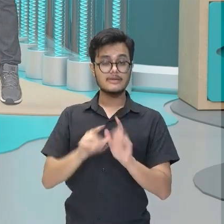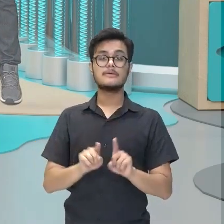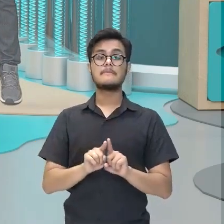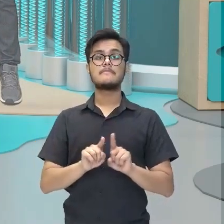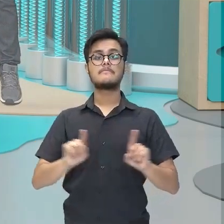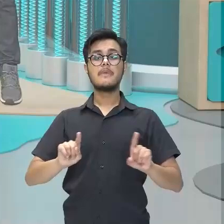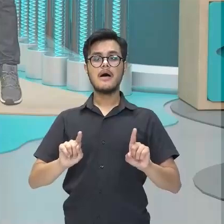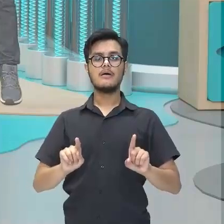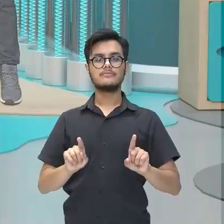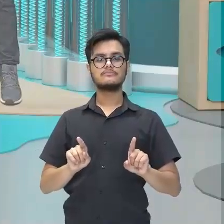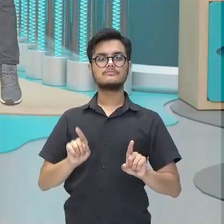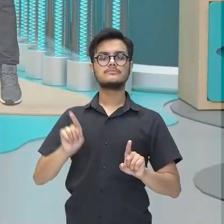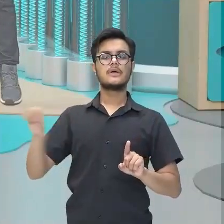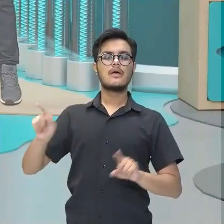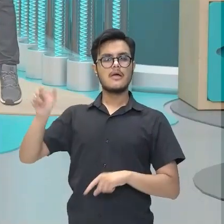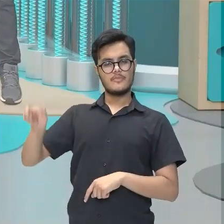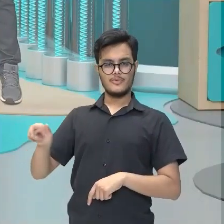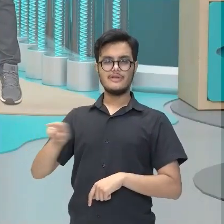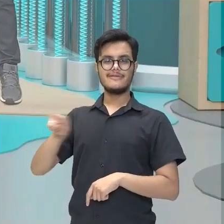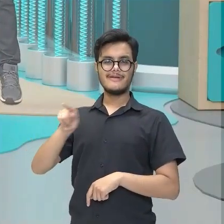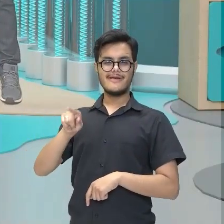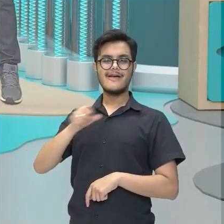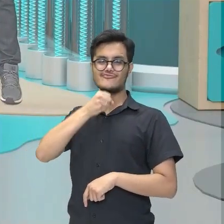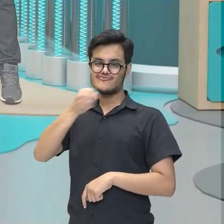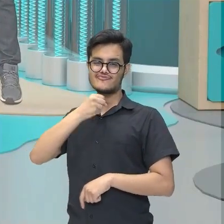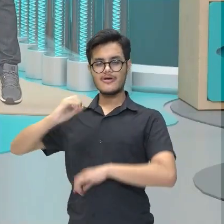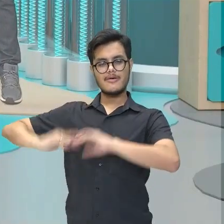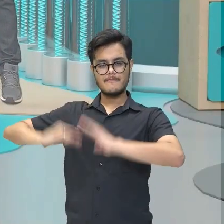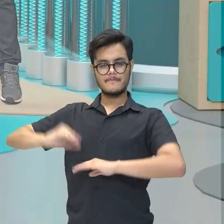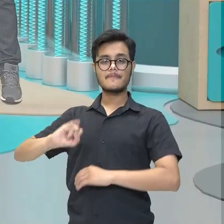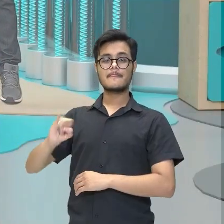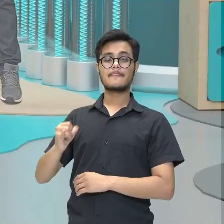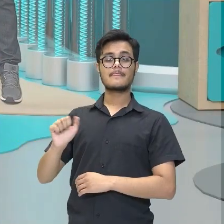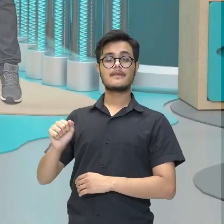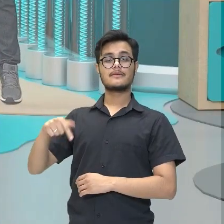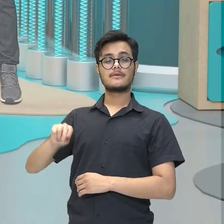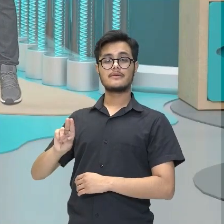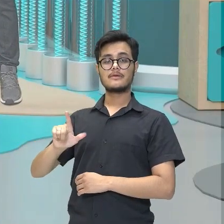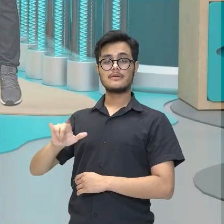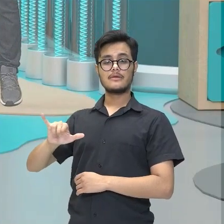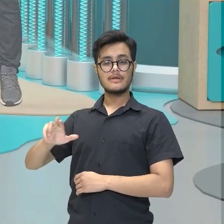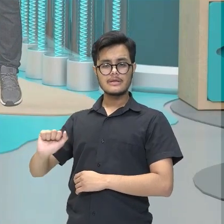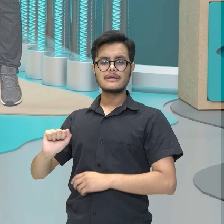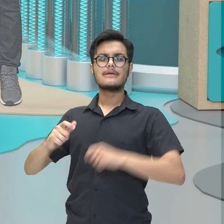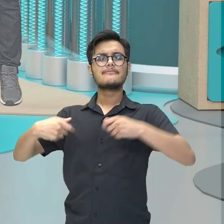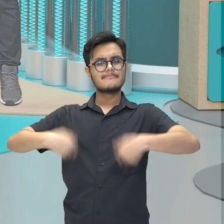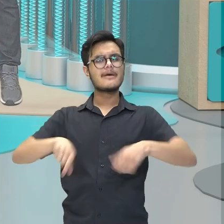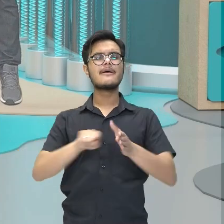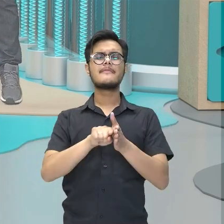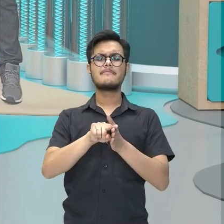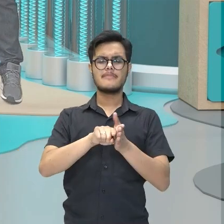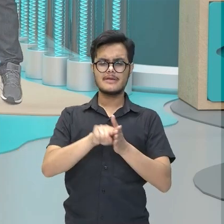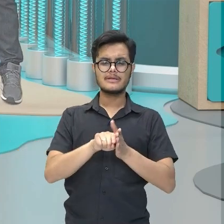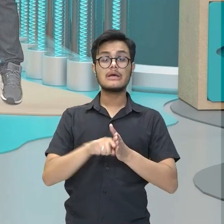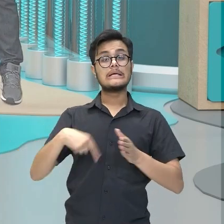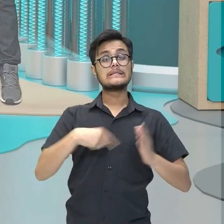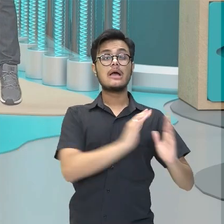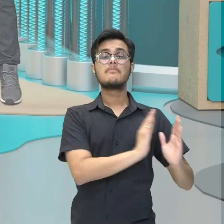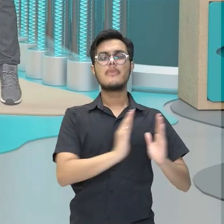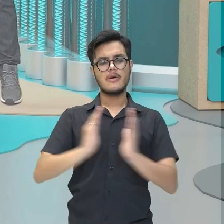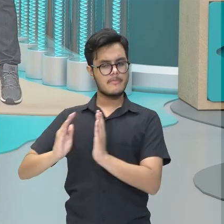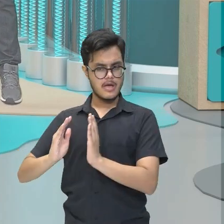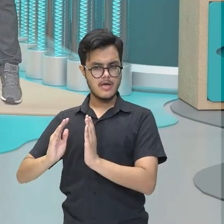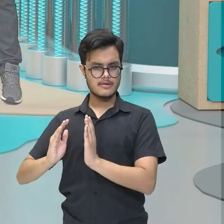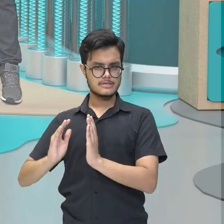a autora, a Jaqueline, né? Percebo que ela, para produzir essa reportagem, ela passou por alguns passos. Ela definiu